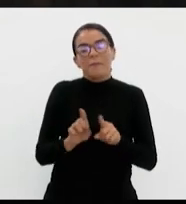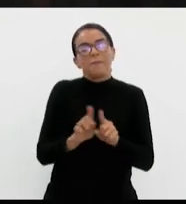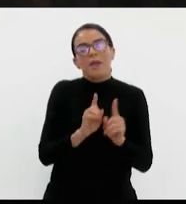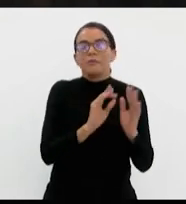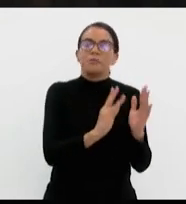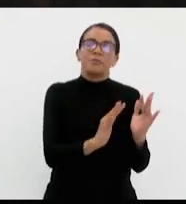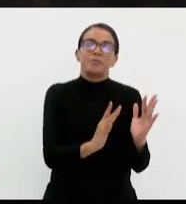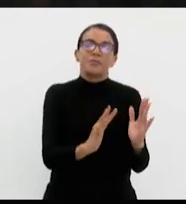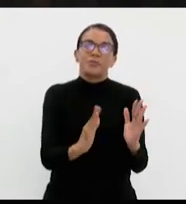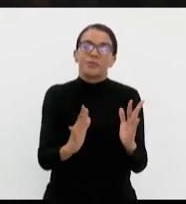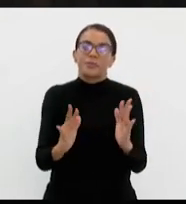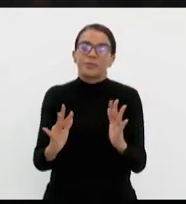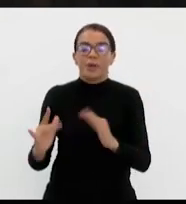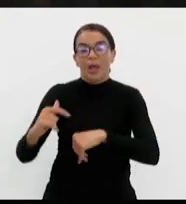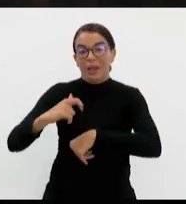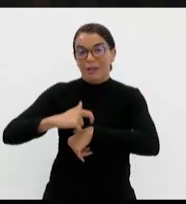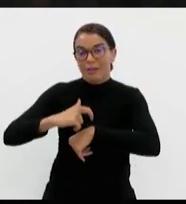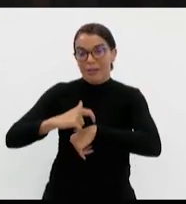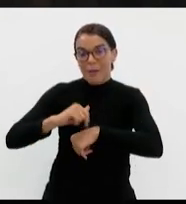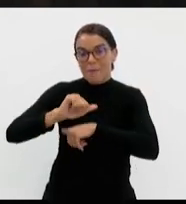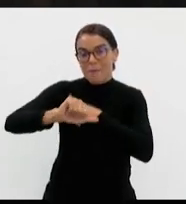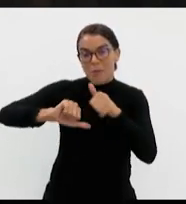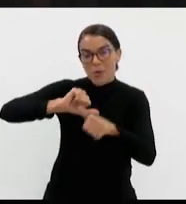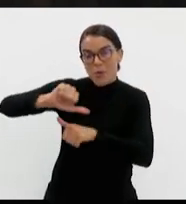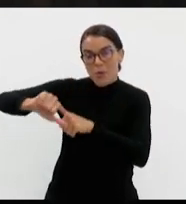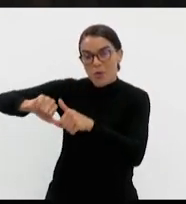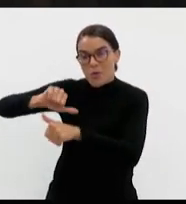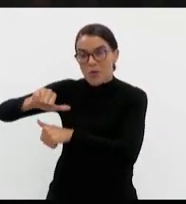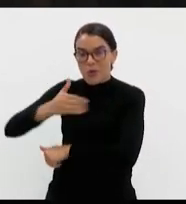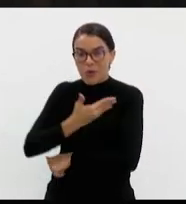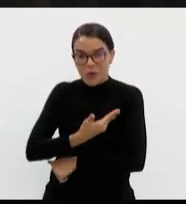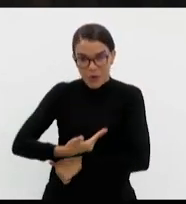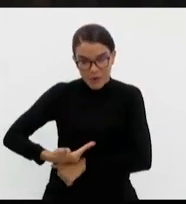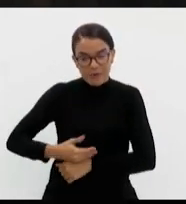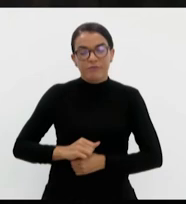presidente. Mudou-se os governadores,